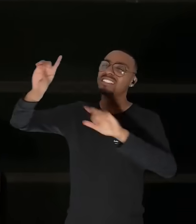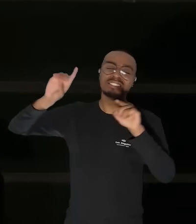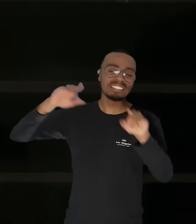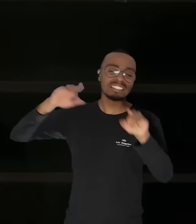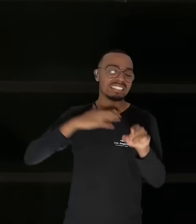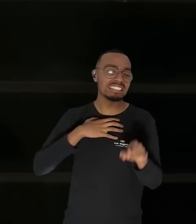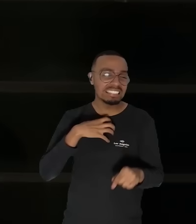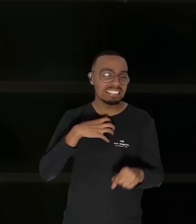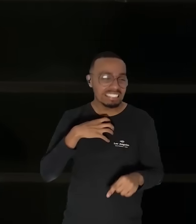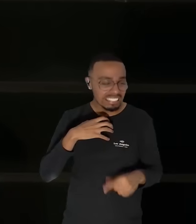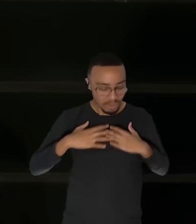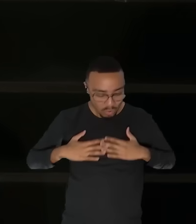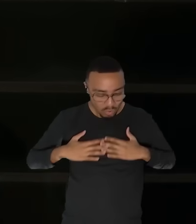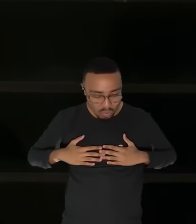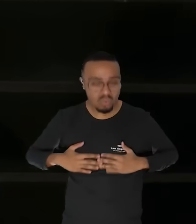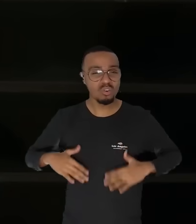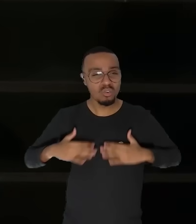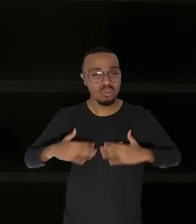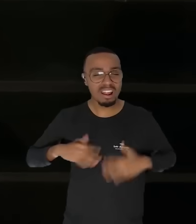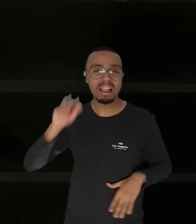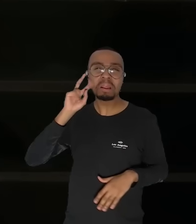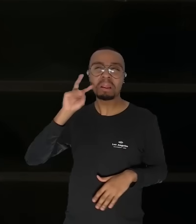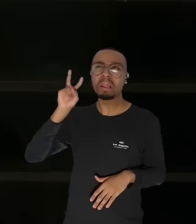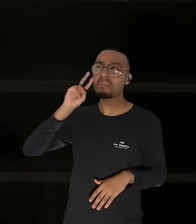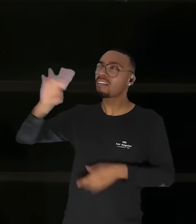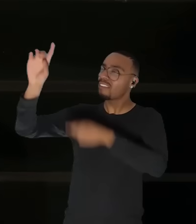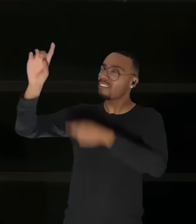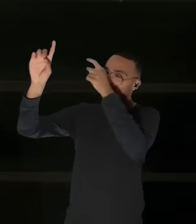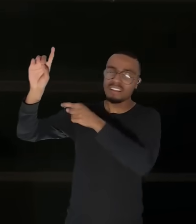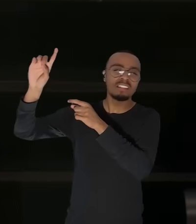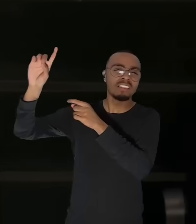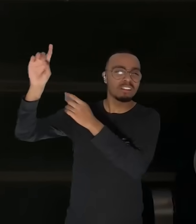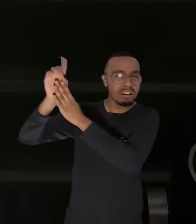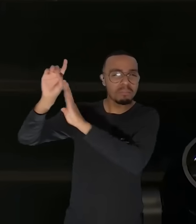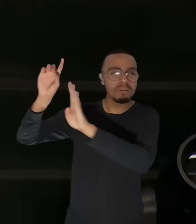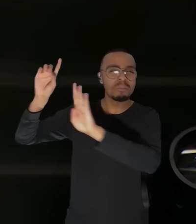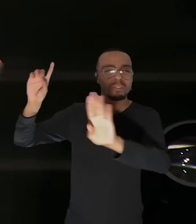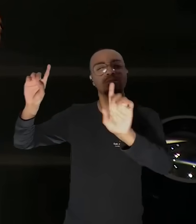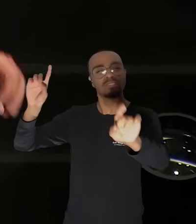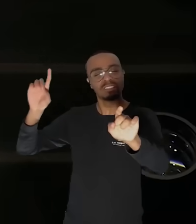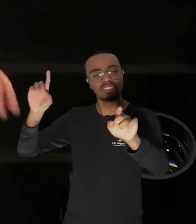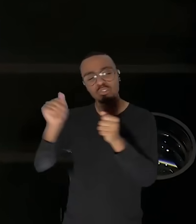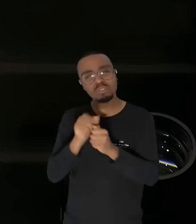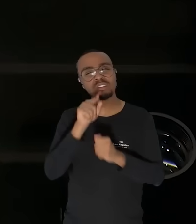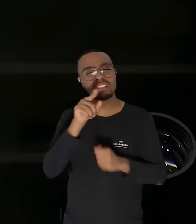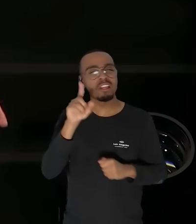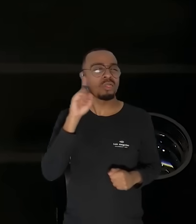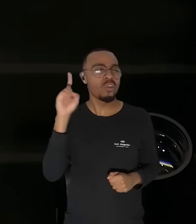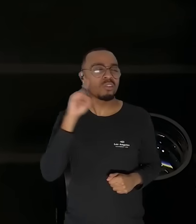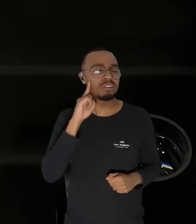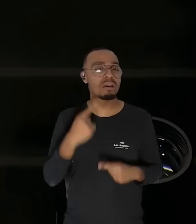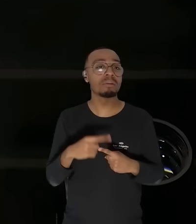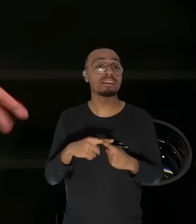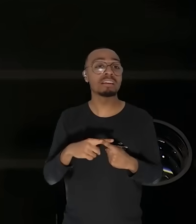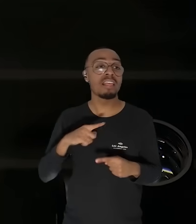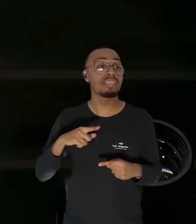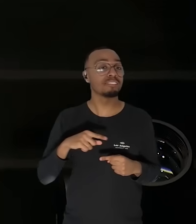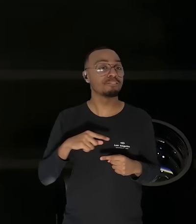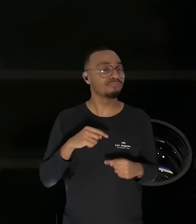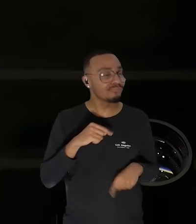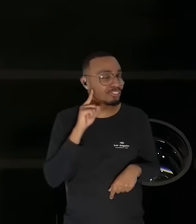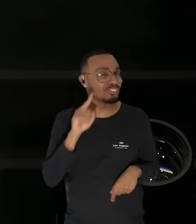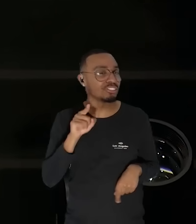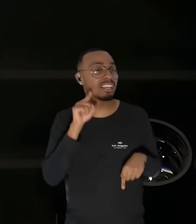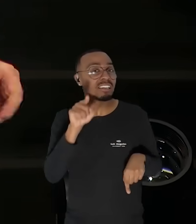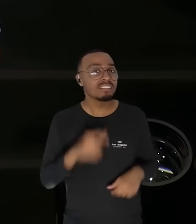você lembrar que Ele é, oh meu Deus, Ele já te prometeu que estaria com você todos os dias. Porque vão ter semanas que o diabo vai dizer: Ele sumiu da sua